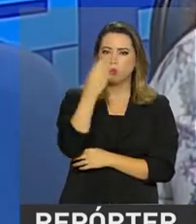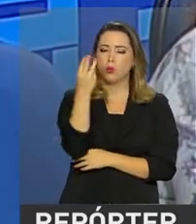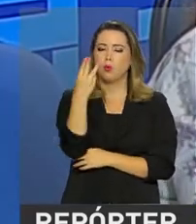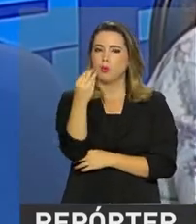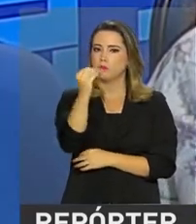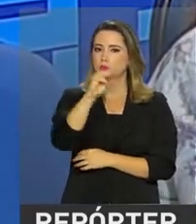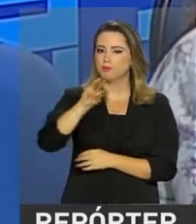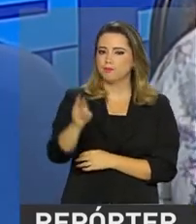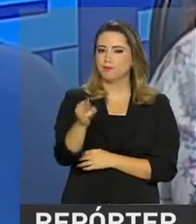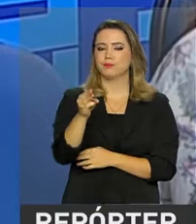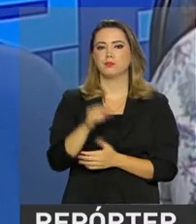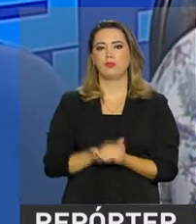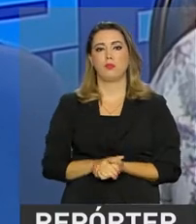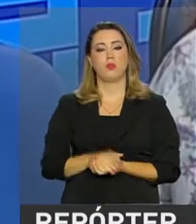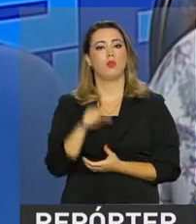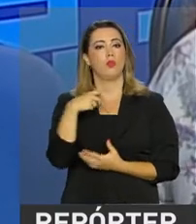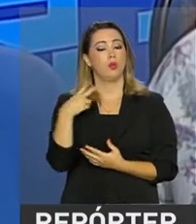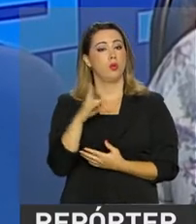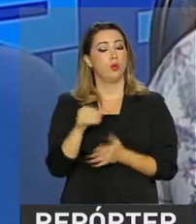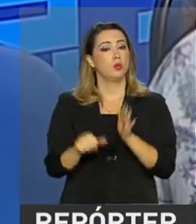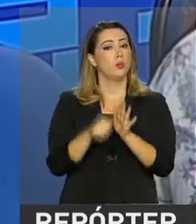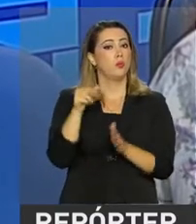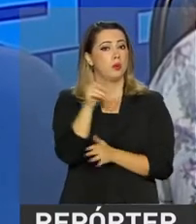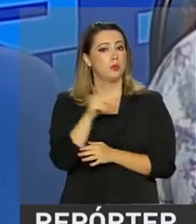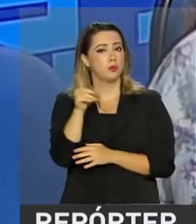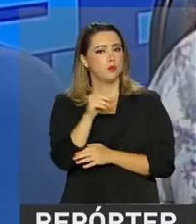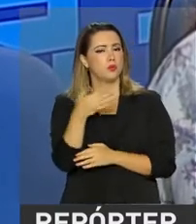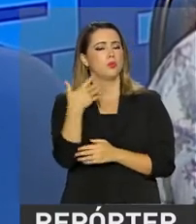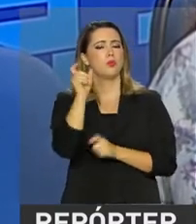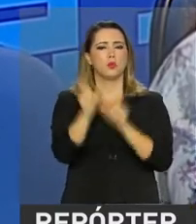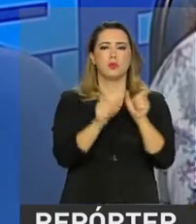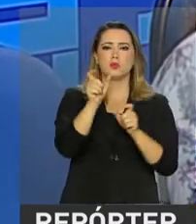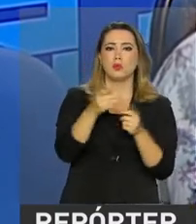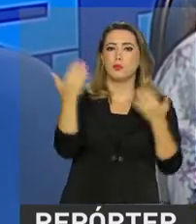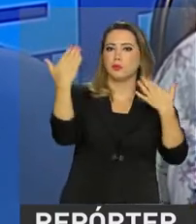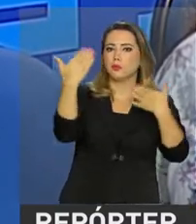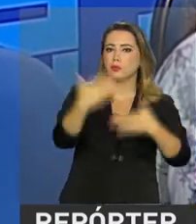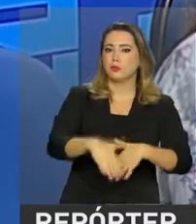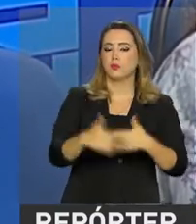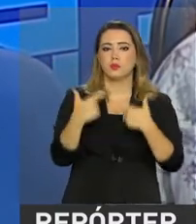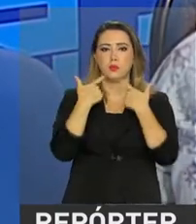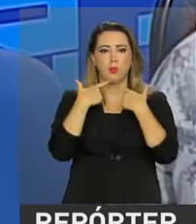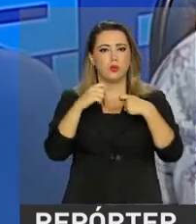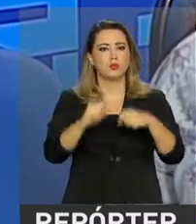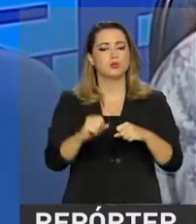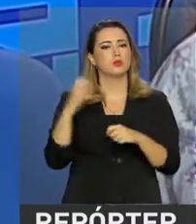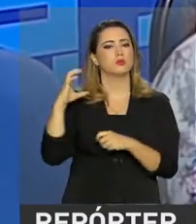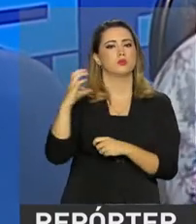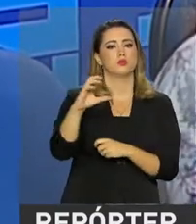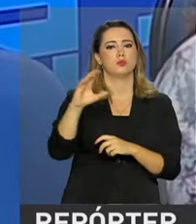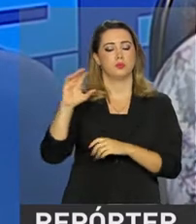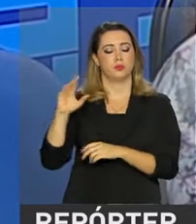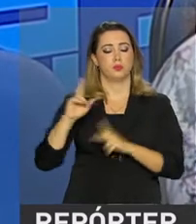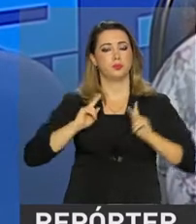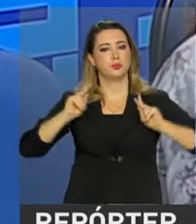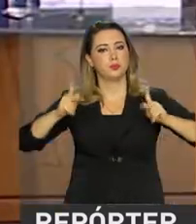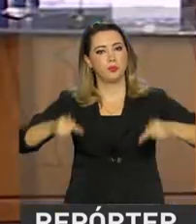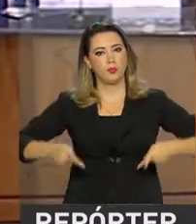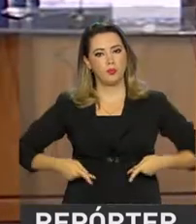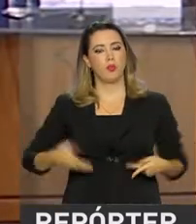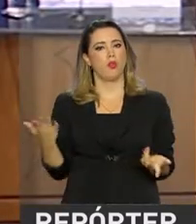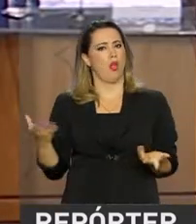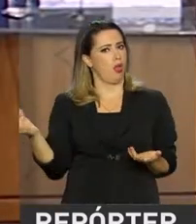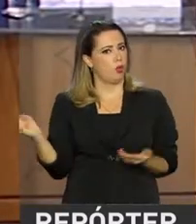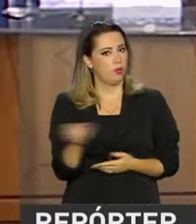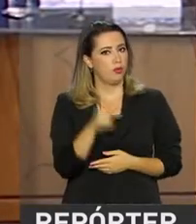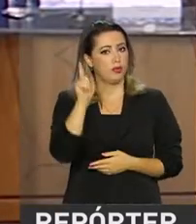horas e 30 minutos. No primeiro domingo, os candidatos realizaram as provas de linguagens e ciências humanas.